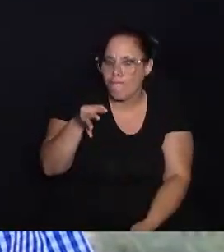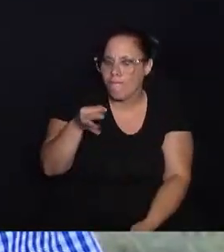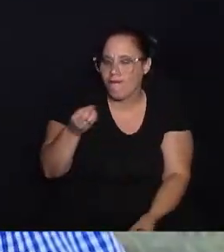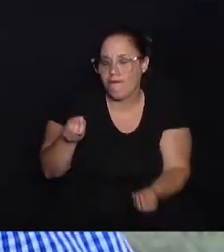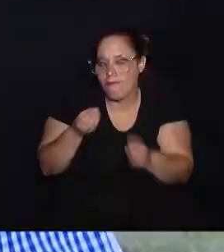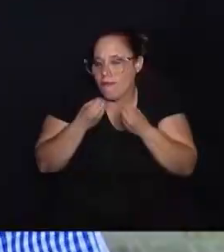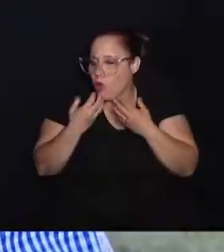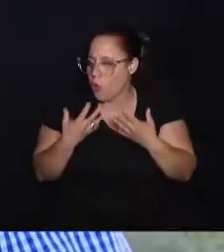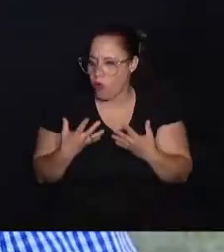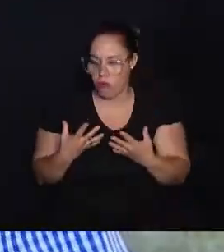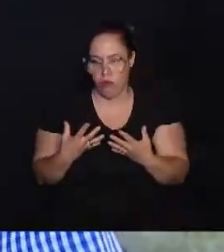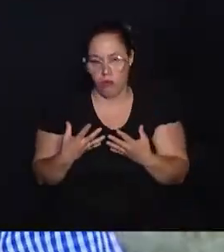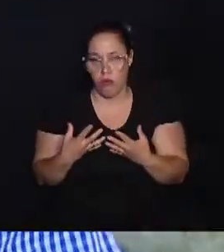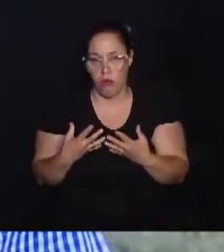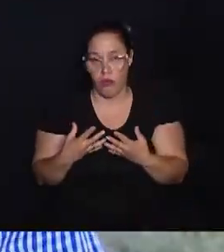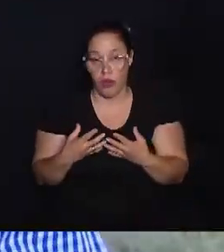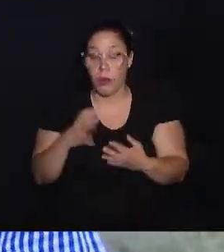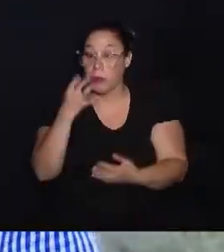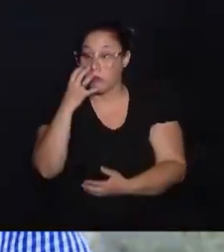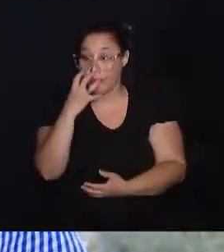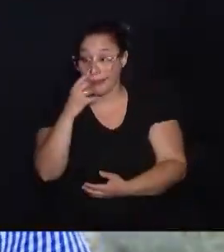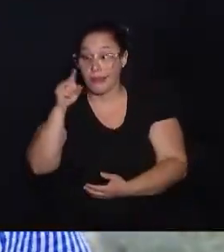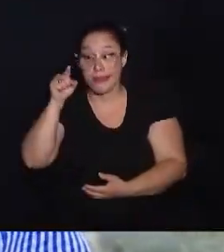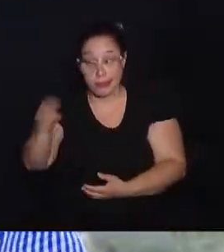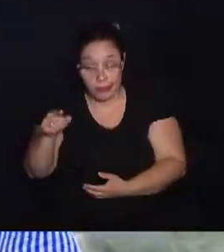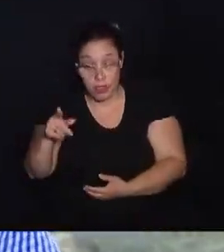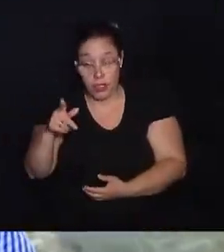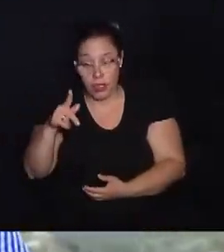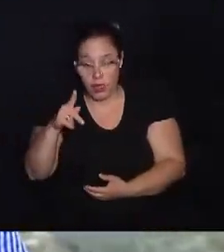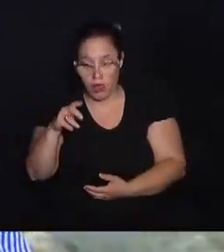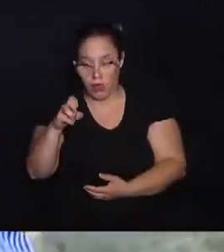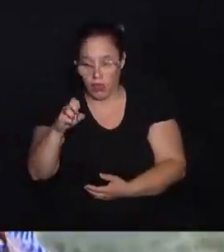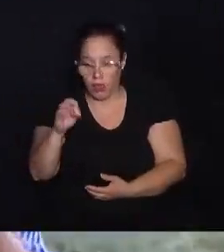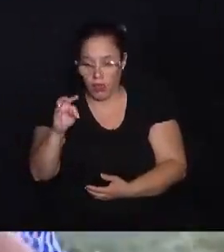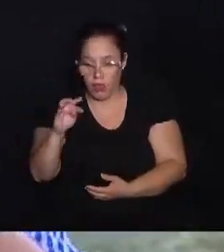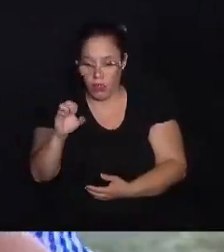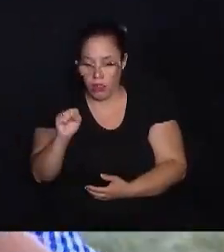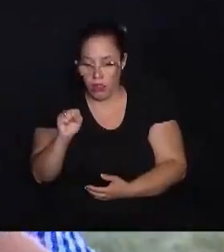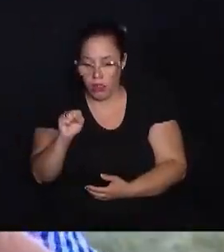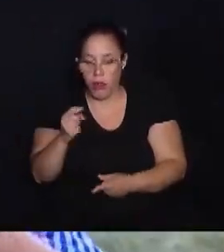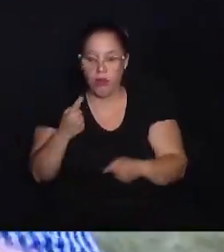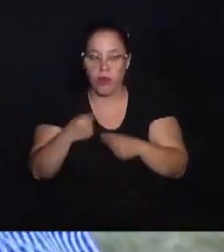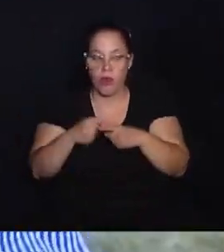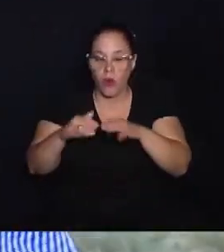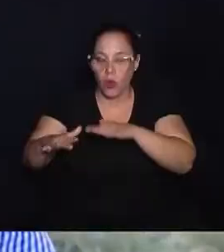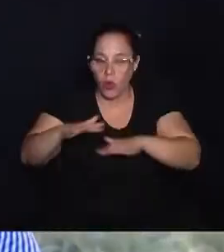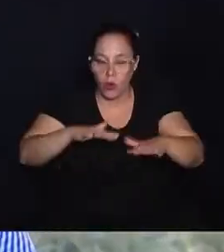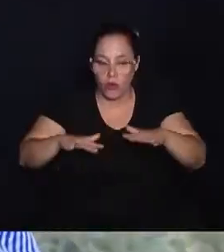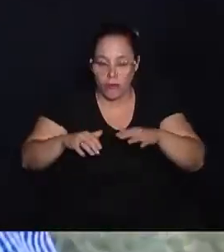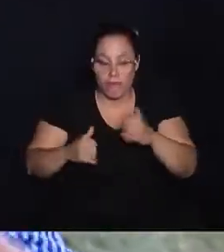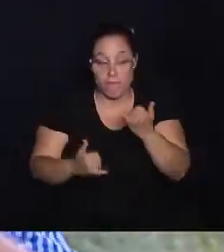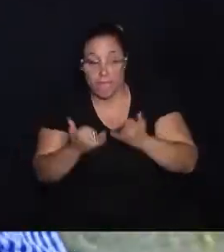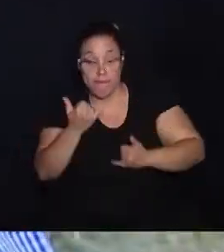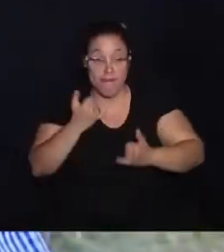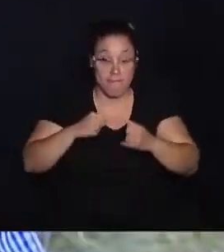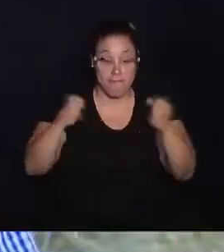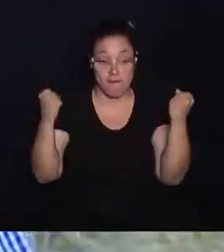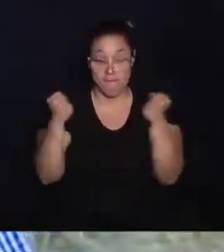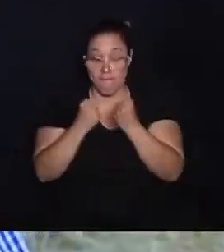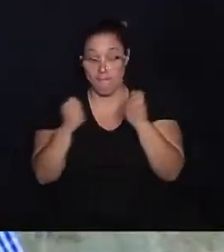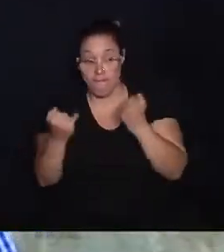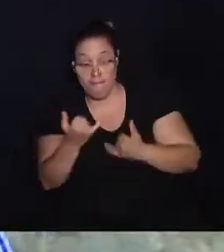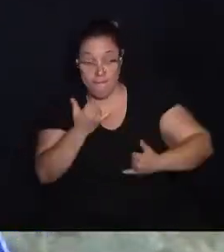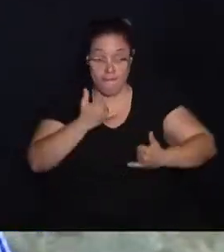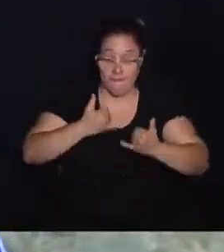ele traz realmente uma série de benefícios para os cães para os pets porque eles têm um espaço